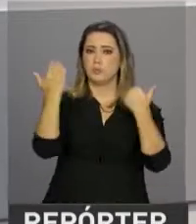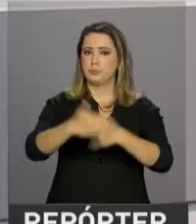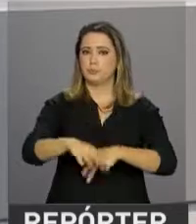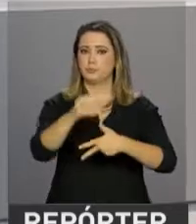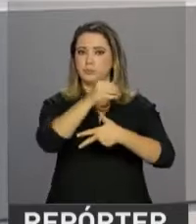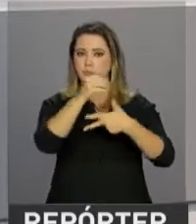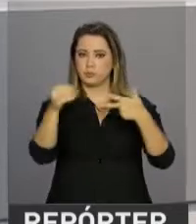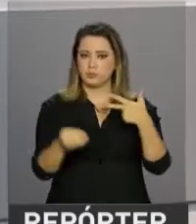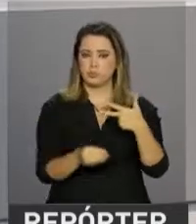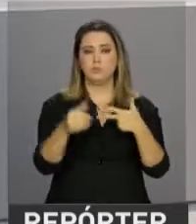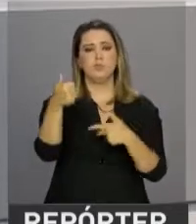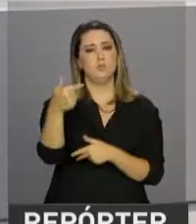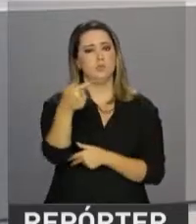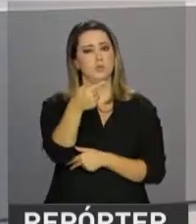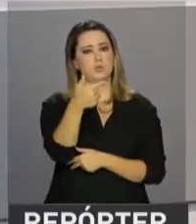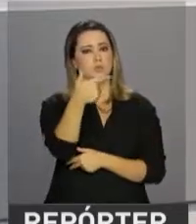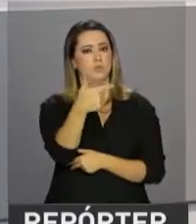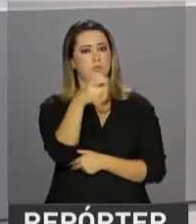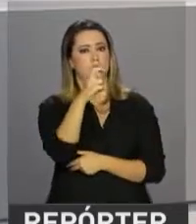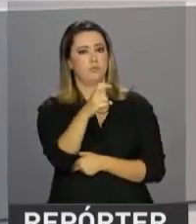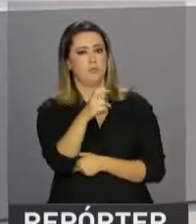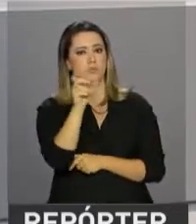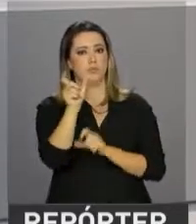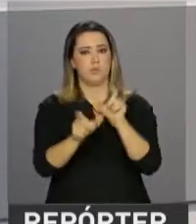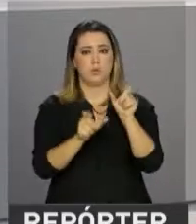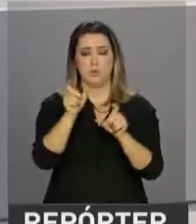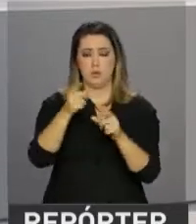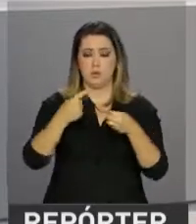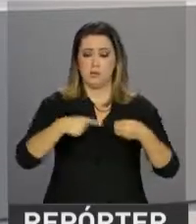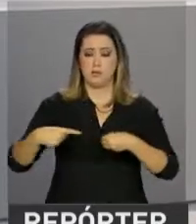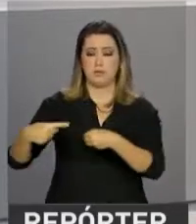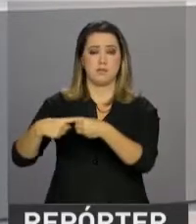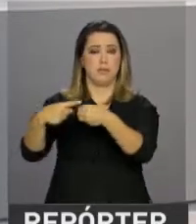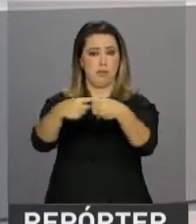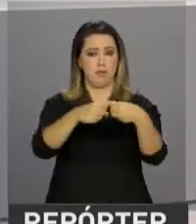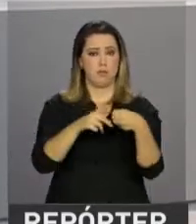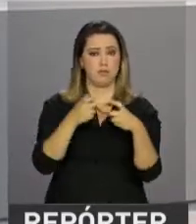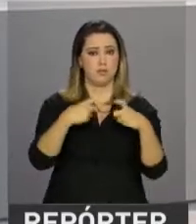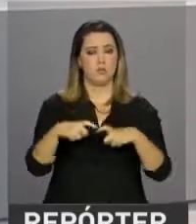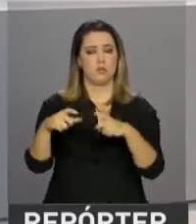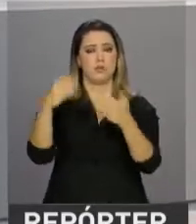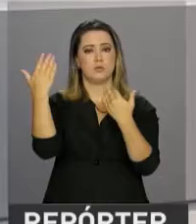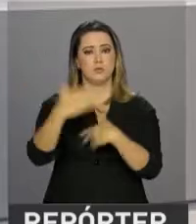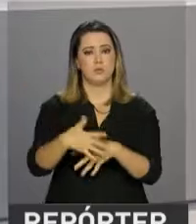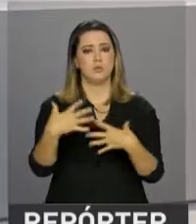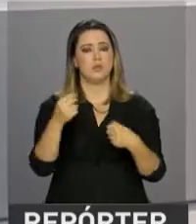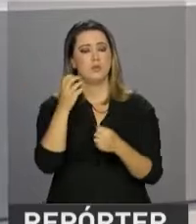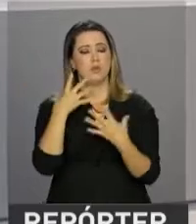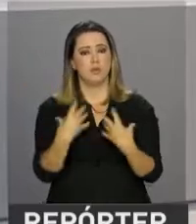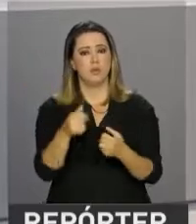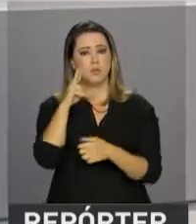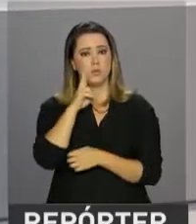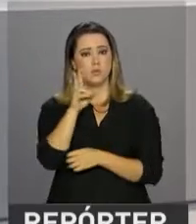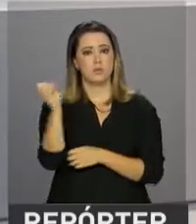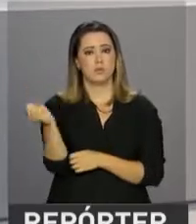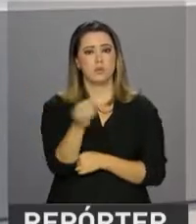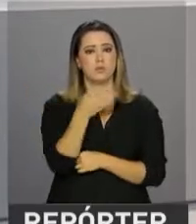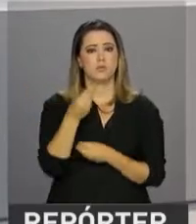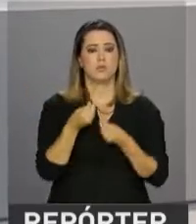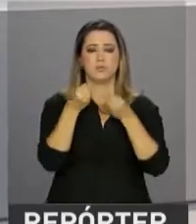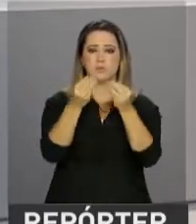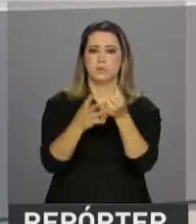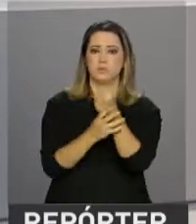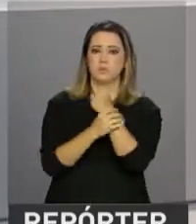do enem em 1725 municípios terão locais de prova veja agora as novidades anunciadas este ano que